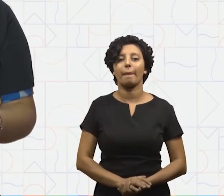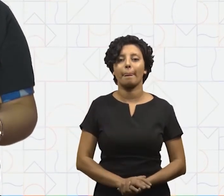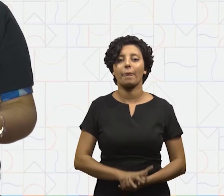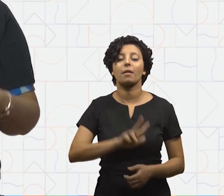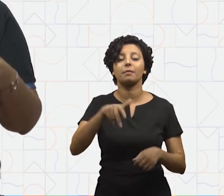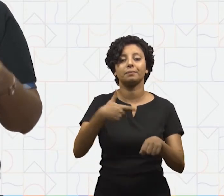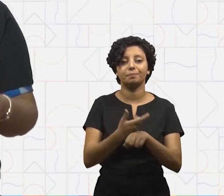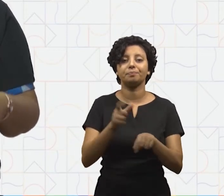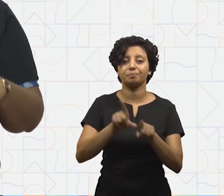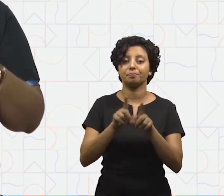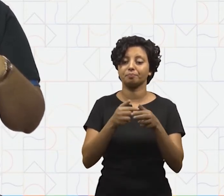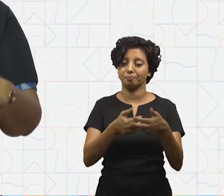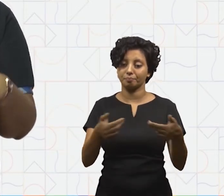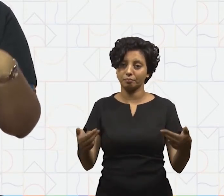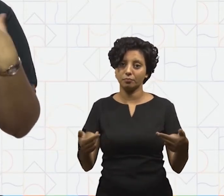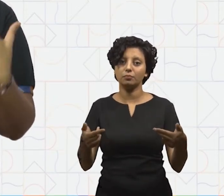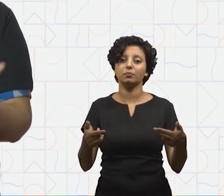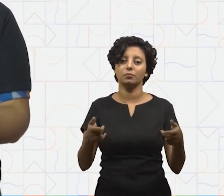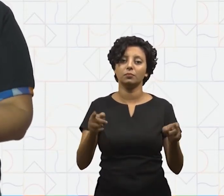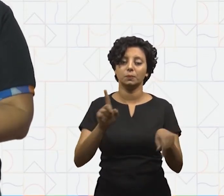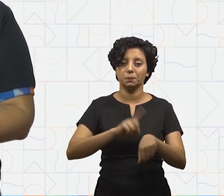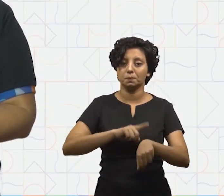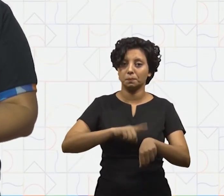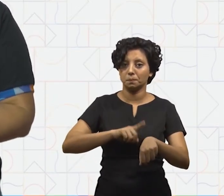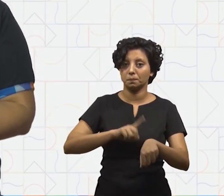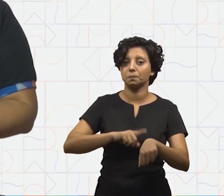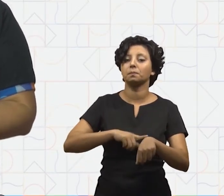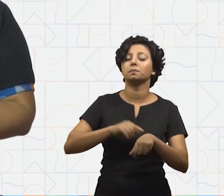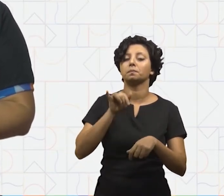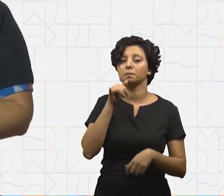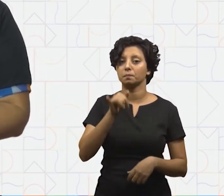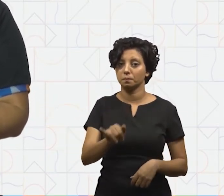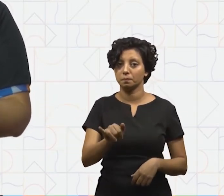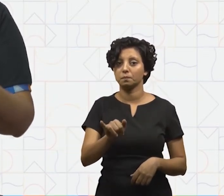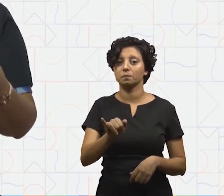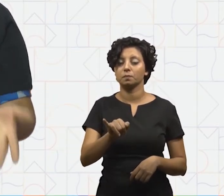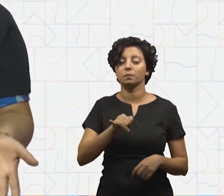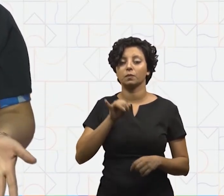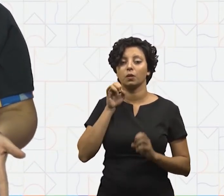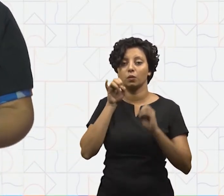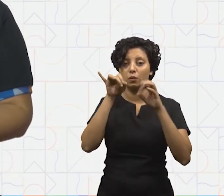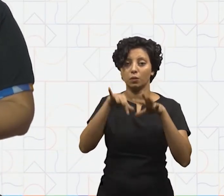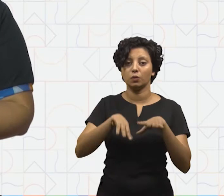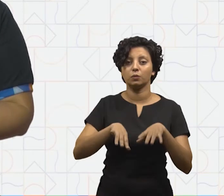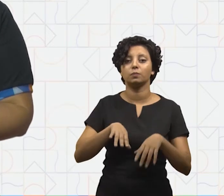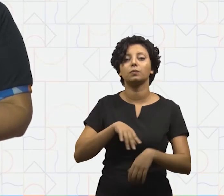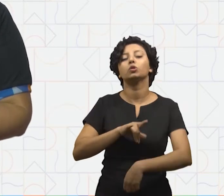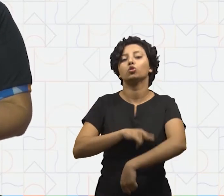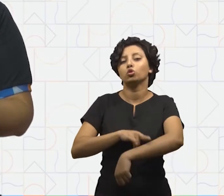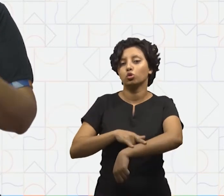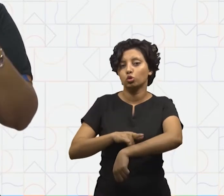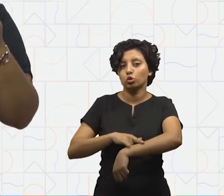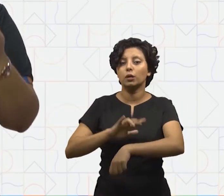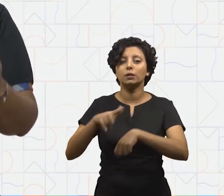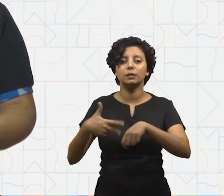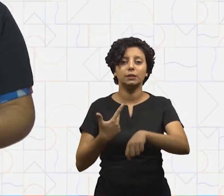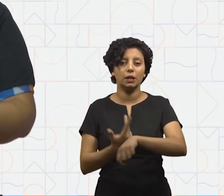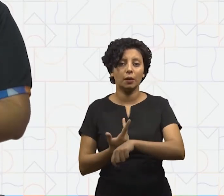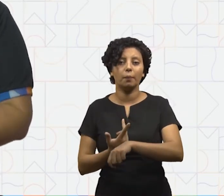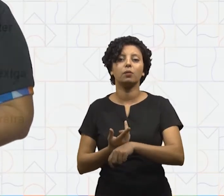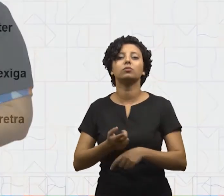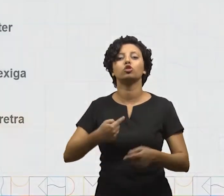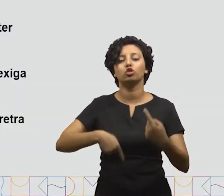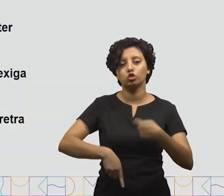Outros resíduos produzidos durante a produção de energia são eliminados pela urina após passar pelo